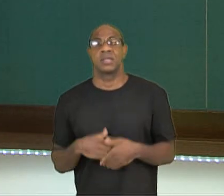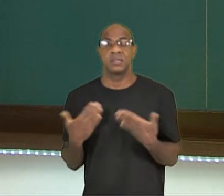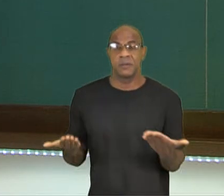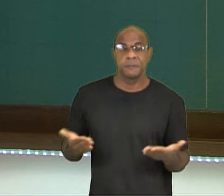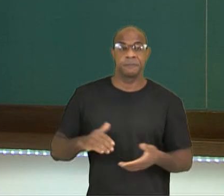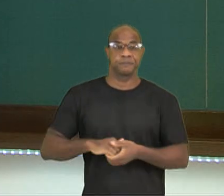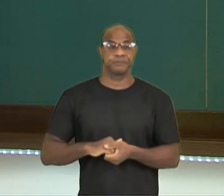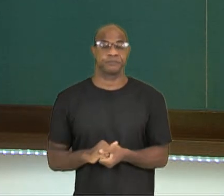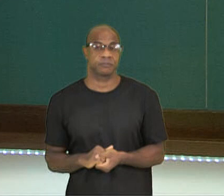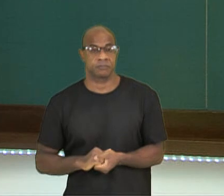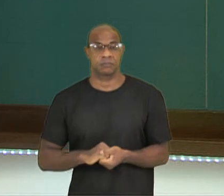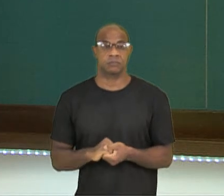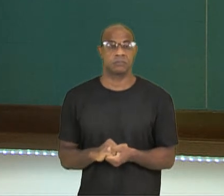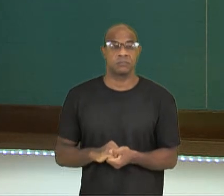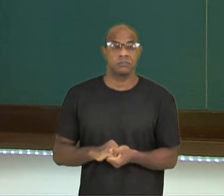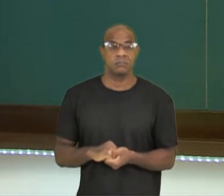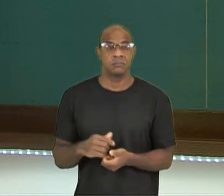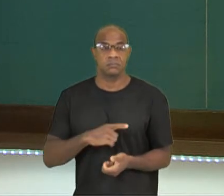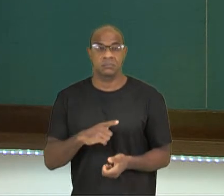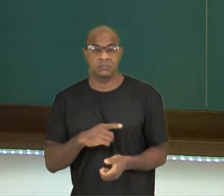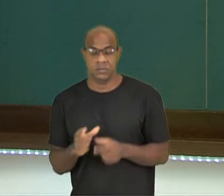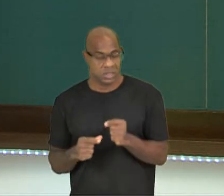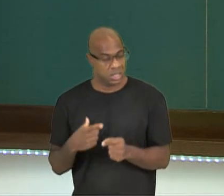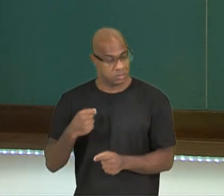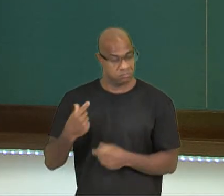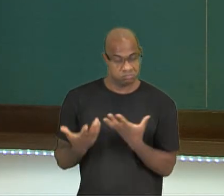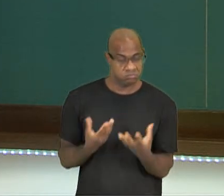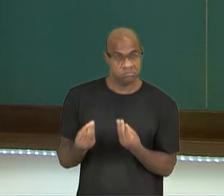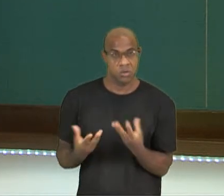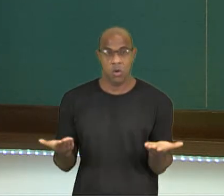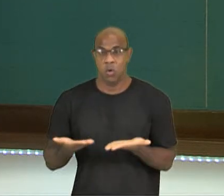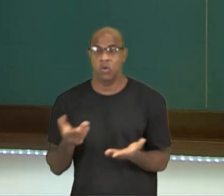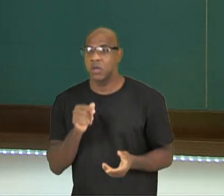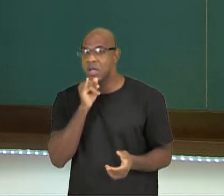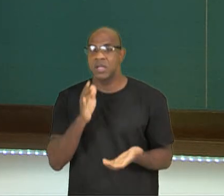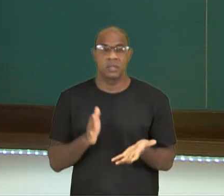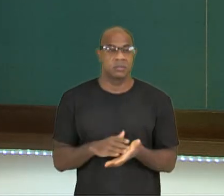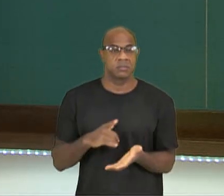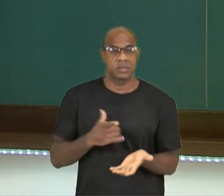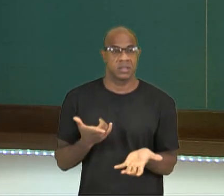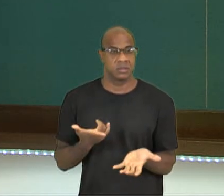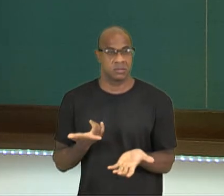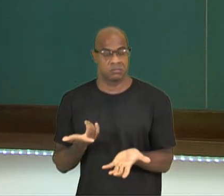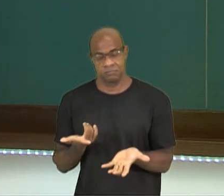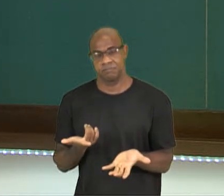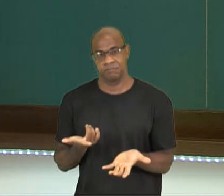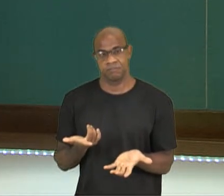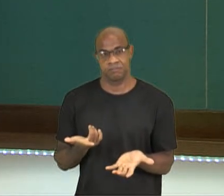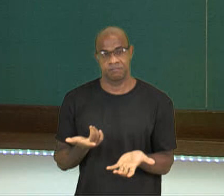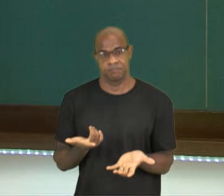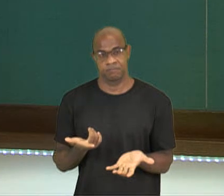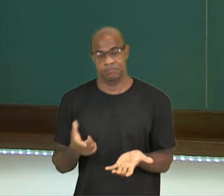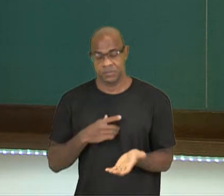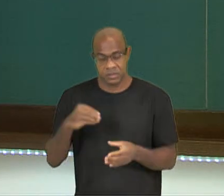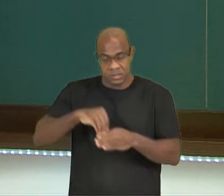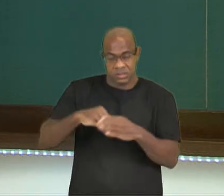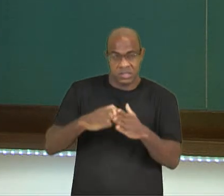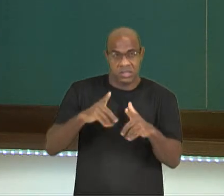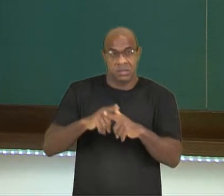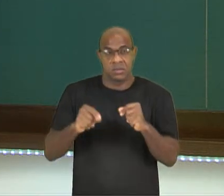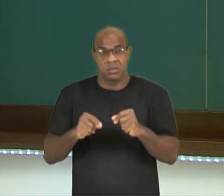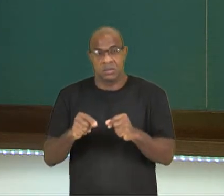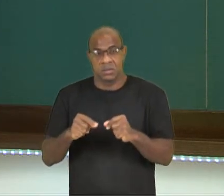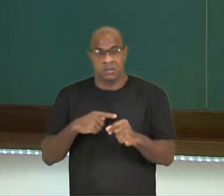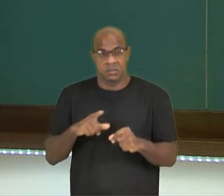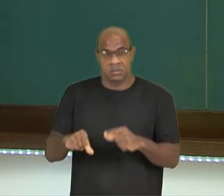que acontecem de tanto tempo da igreja que definiram, você só pode ser cardeal a partir de ter tantos anos, ser papa a